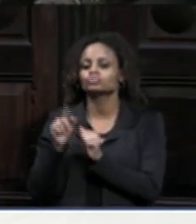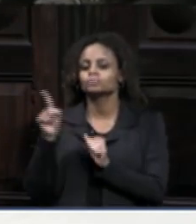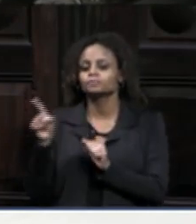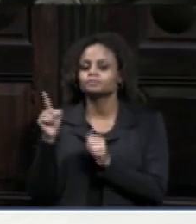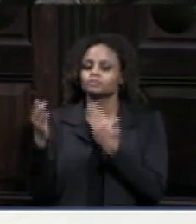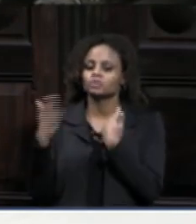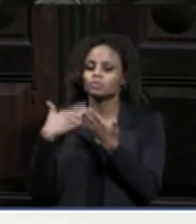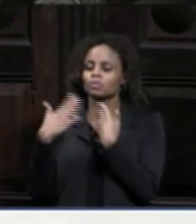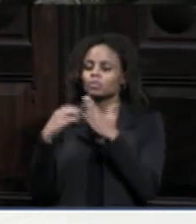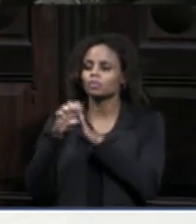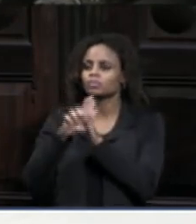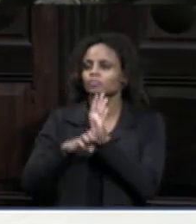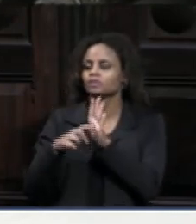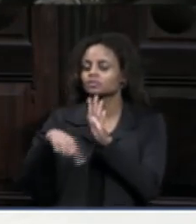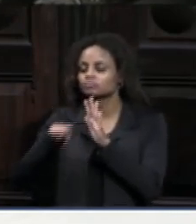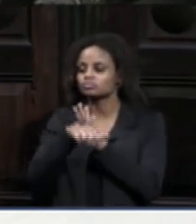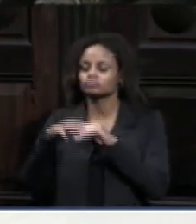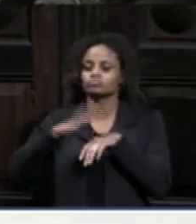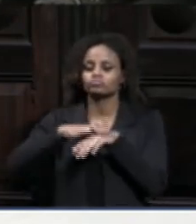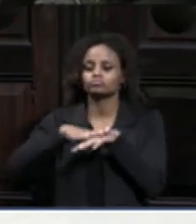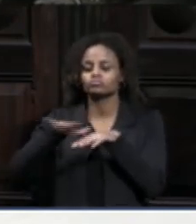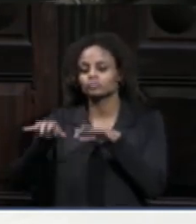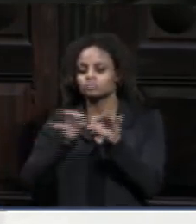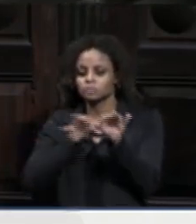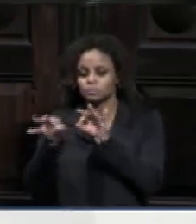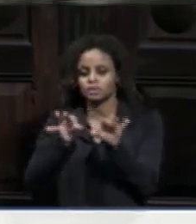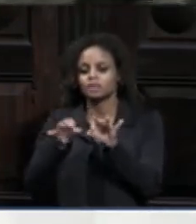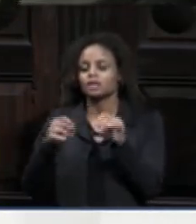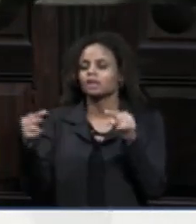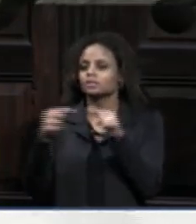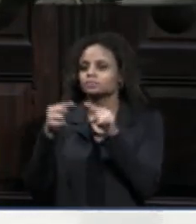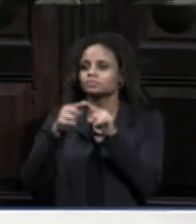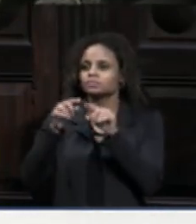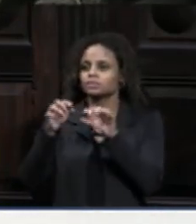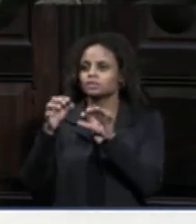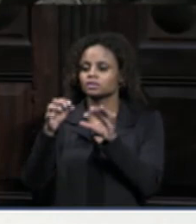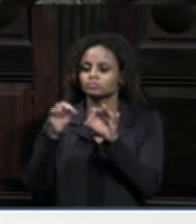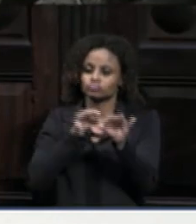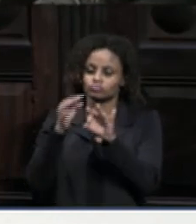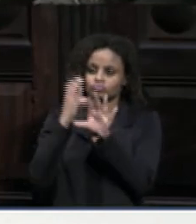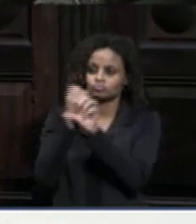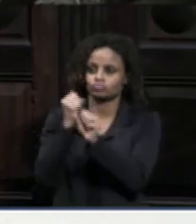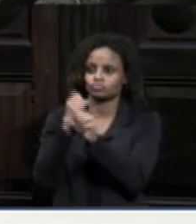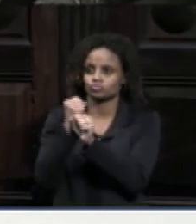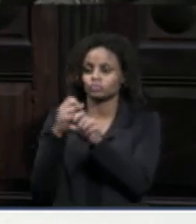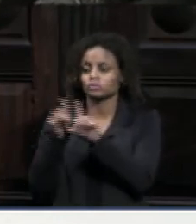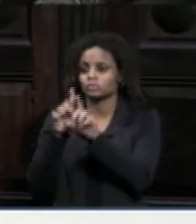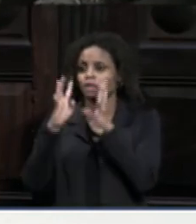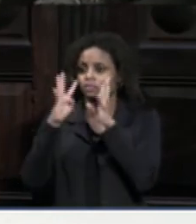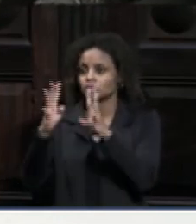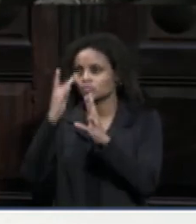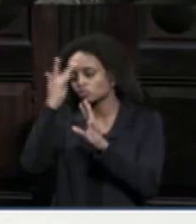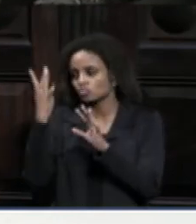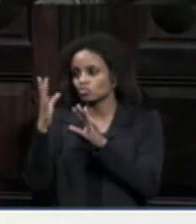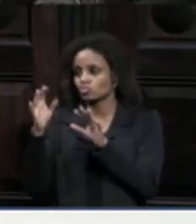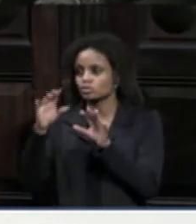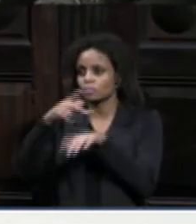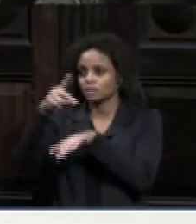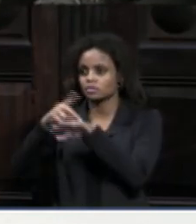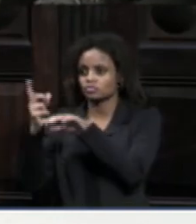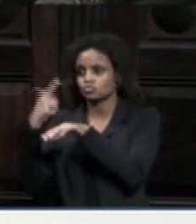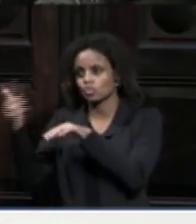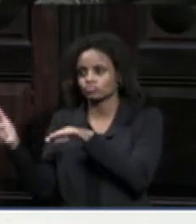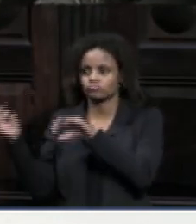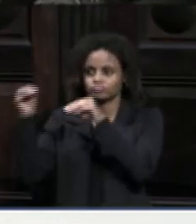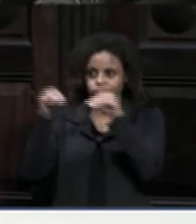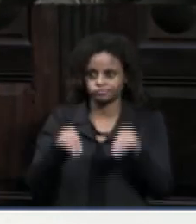uma emenda de nossa autoria a respeito do projeto de cotas que trata da inclusão dos refugiados. E, neste campo,